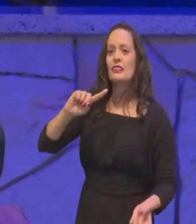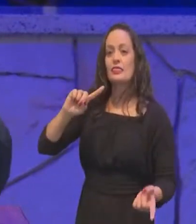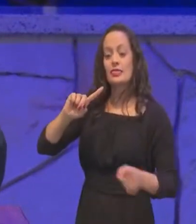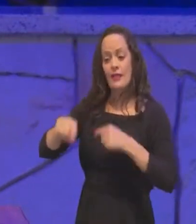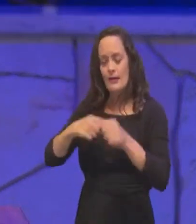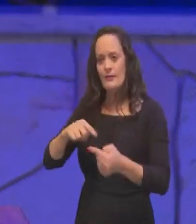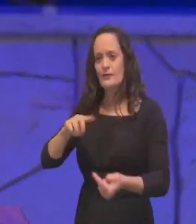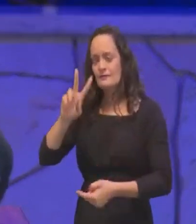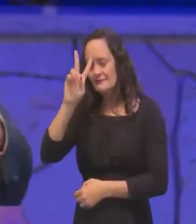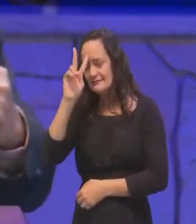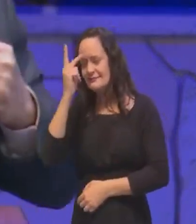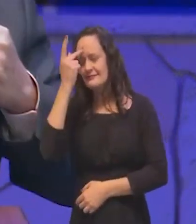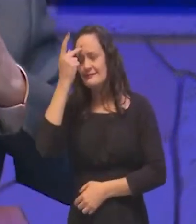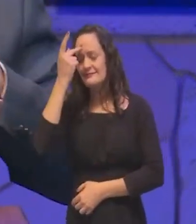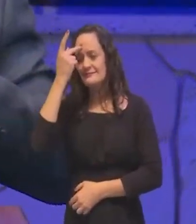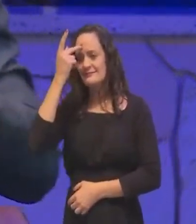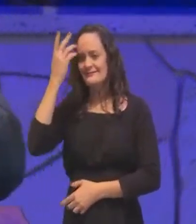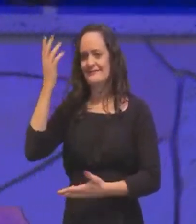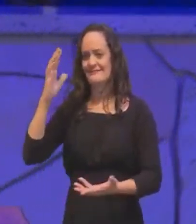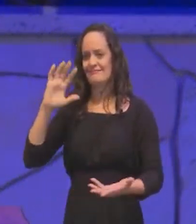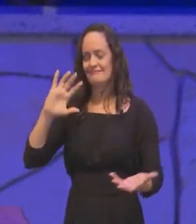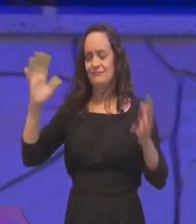Atos capítulo 2 convicto.